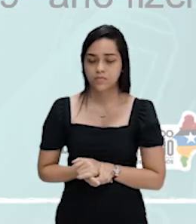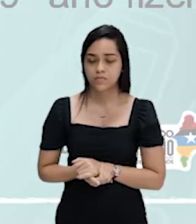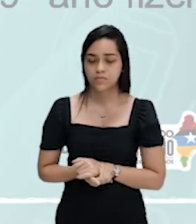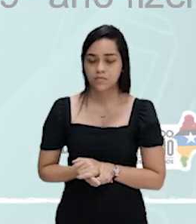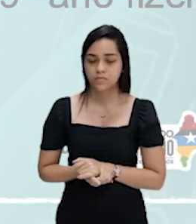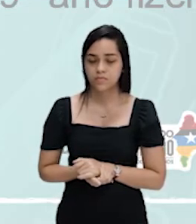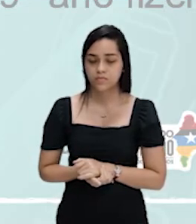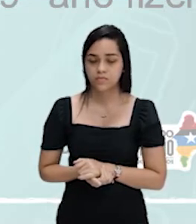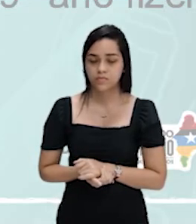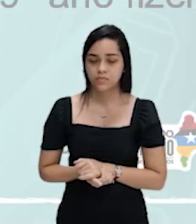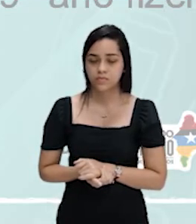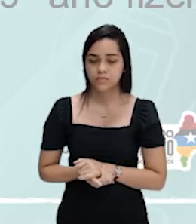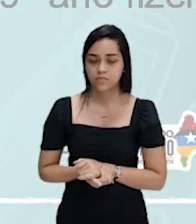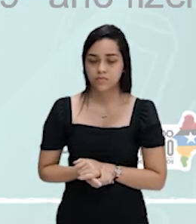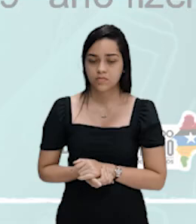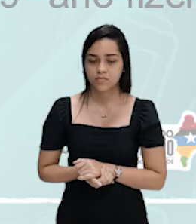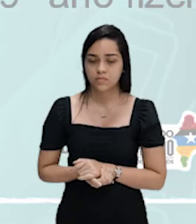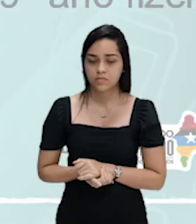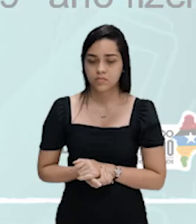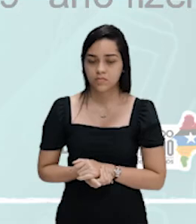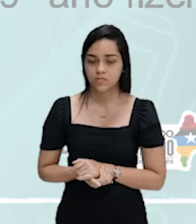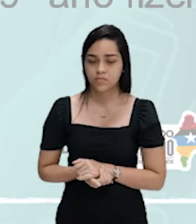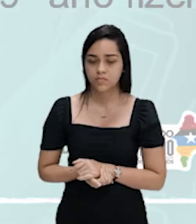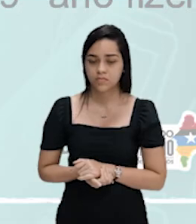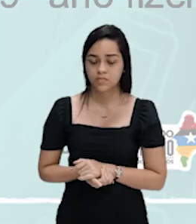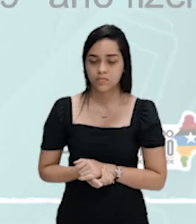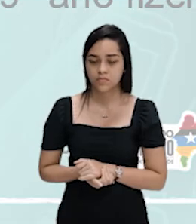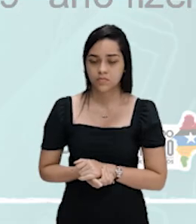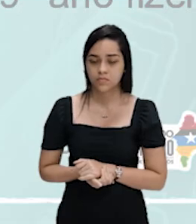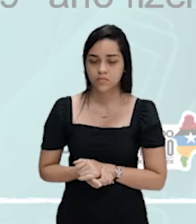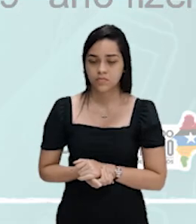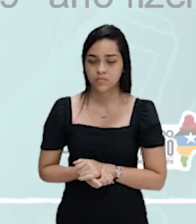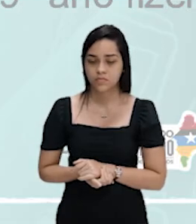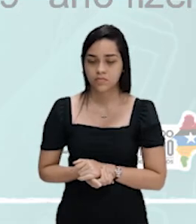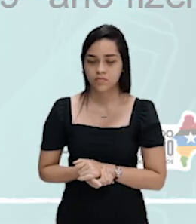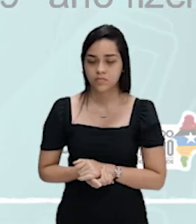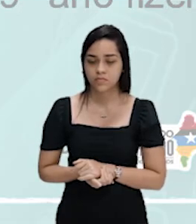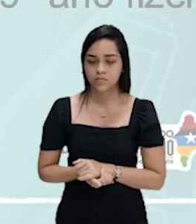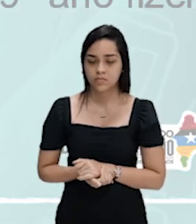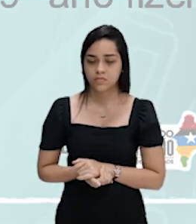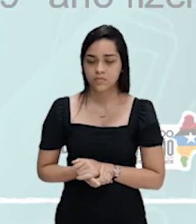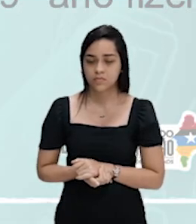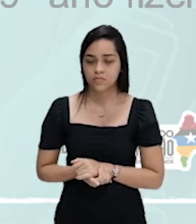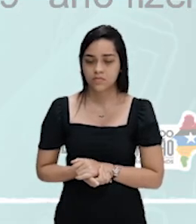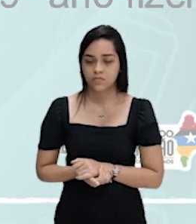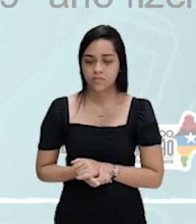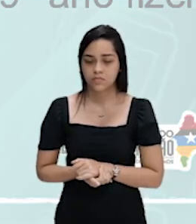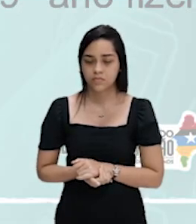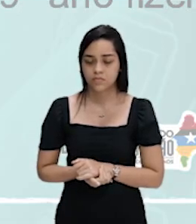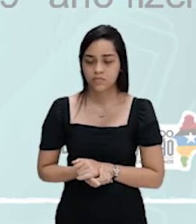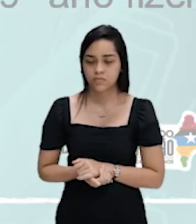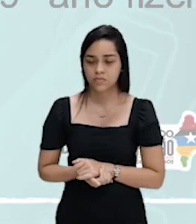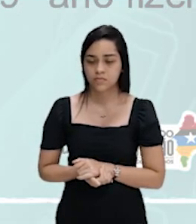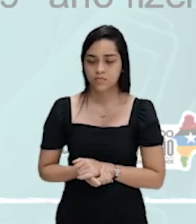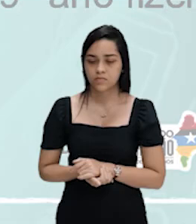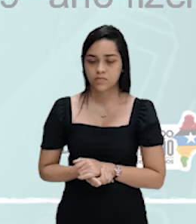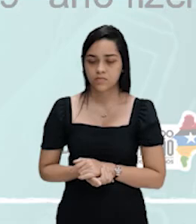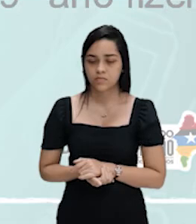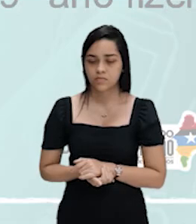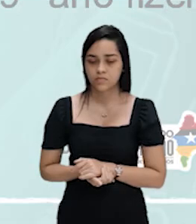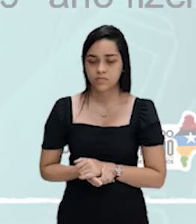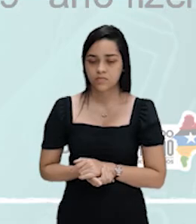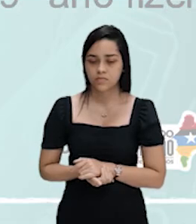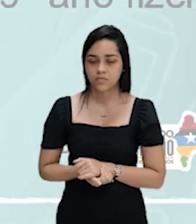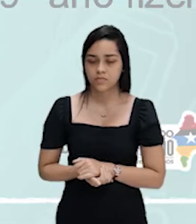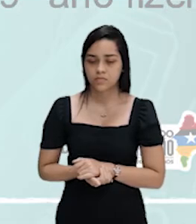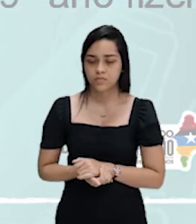os alunos do 9º ano que fizeram bagunças estão sem recreio então aqui eu tenho duas orações né duas horas fazendo